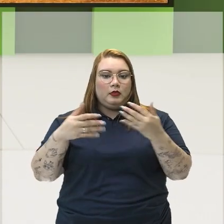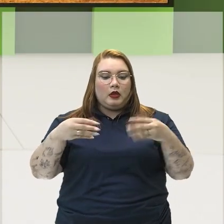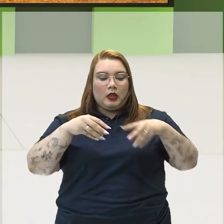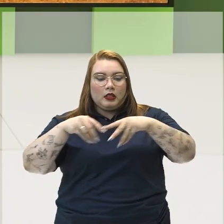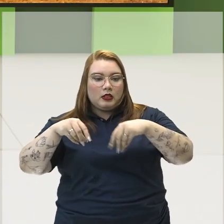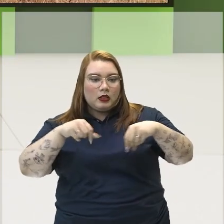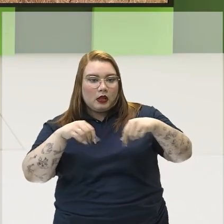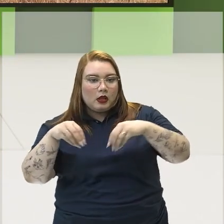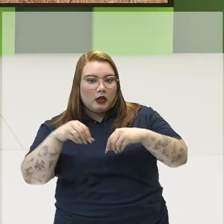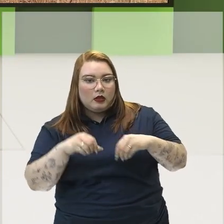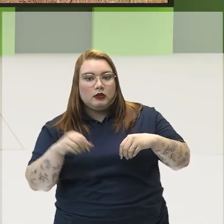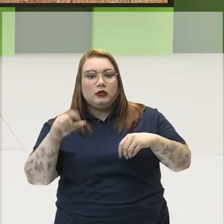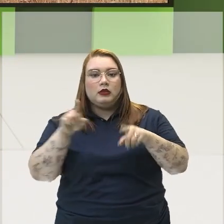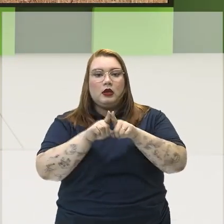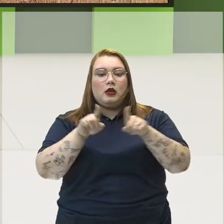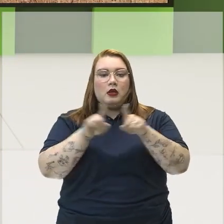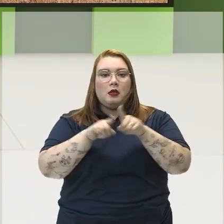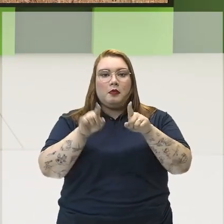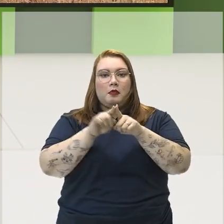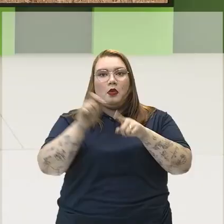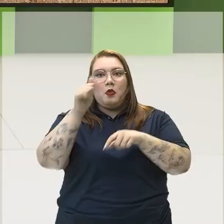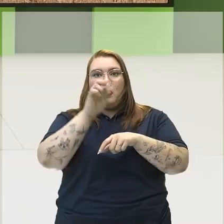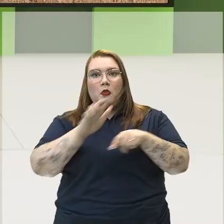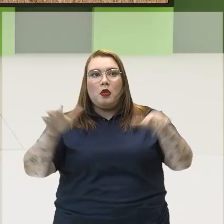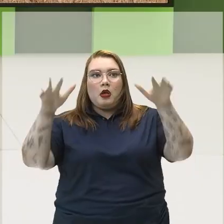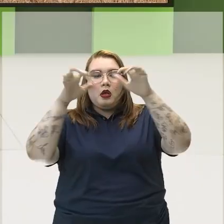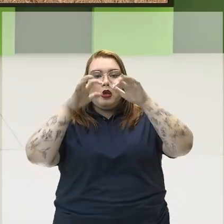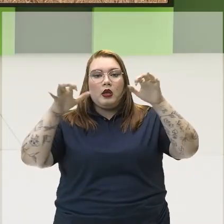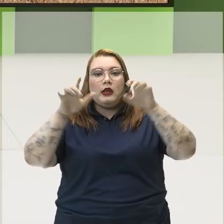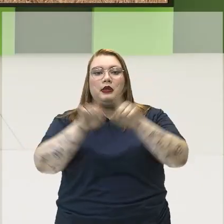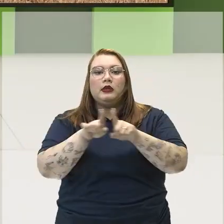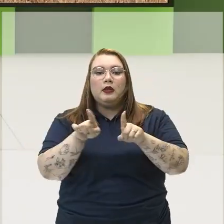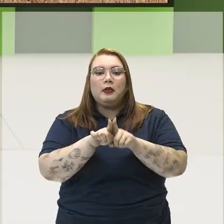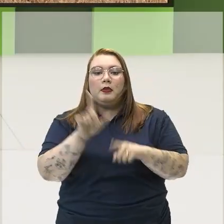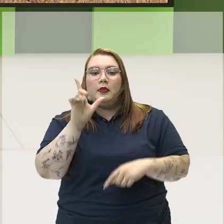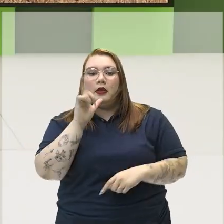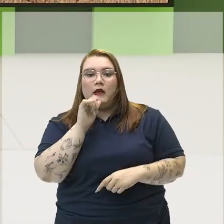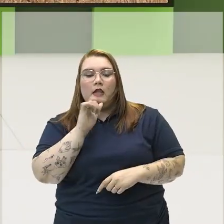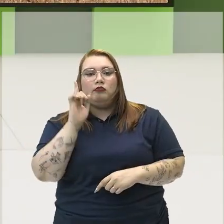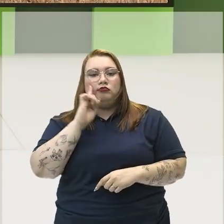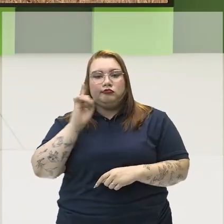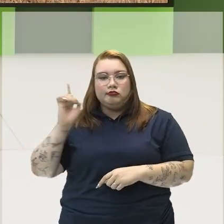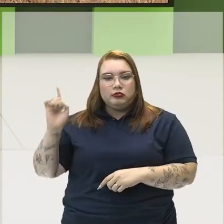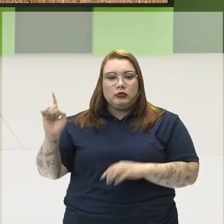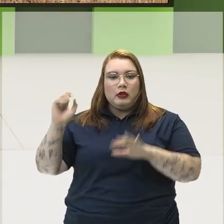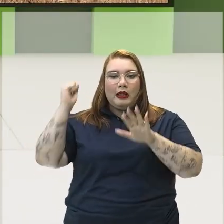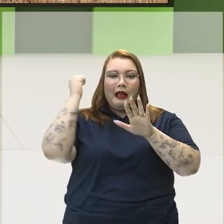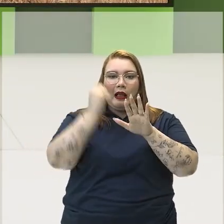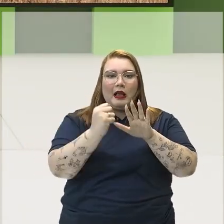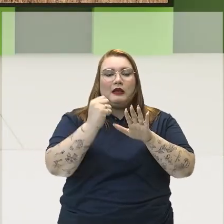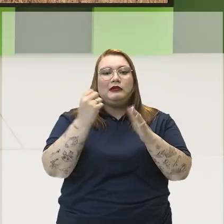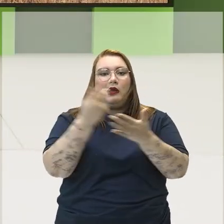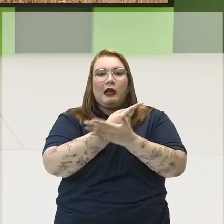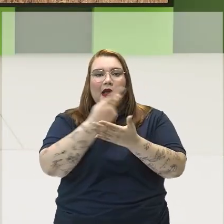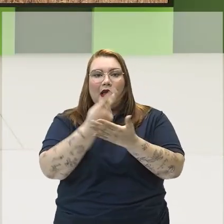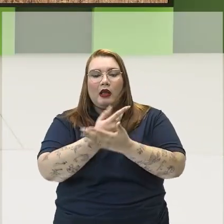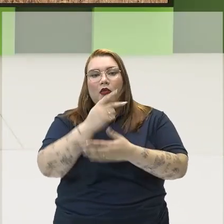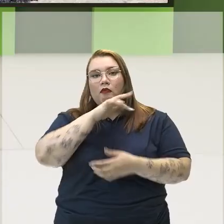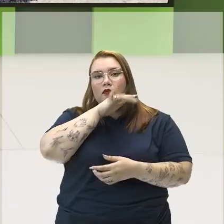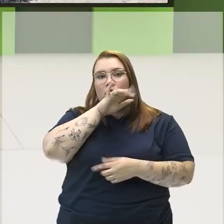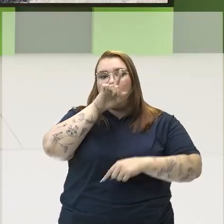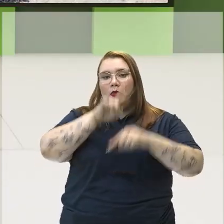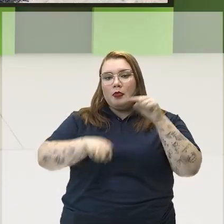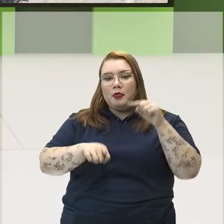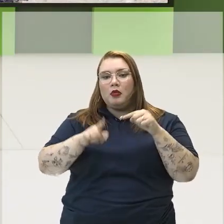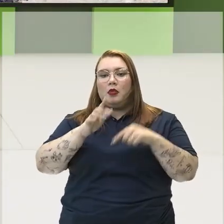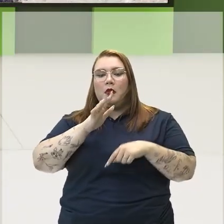solo, quanto para o ar, quanto para a água, né? Olha aqui a caça ilegal, que vai prejudicar ali aquela grande biodiversidade